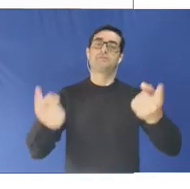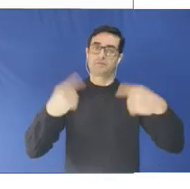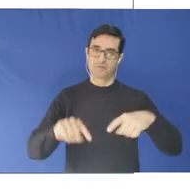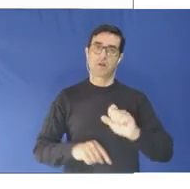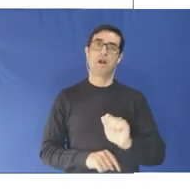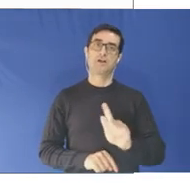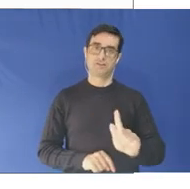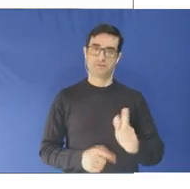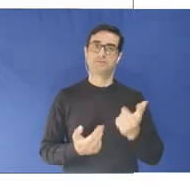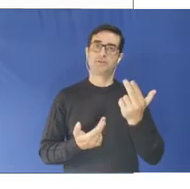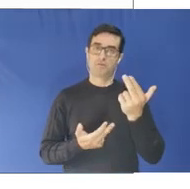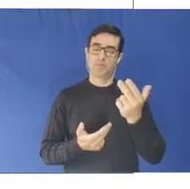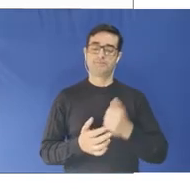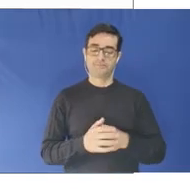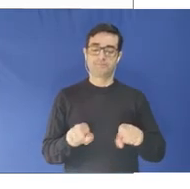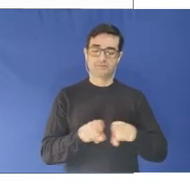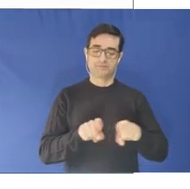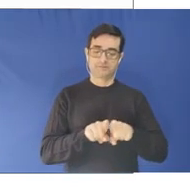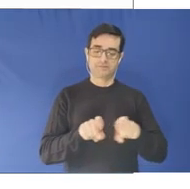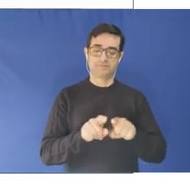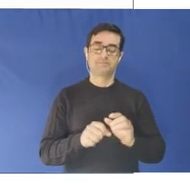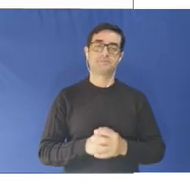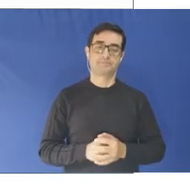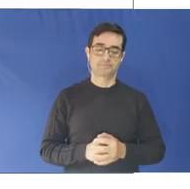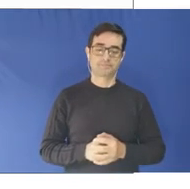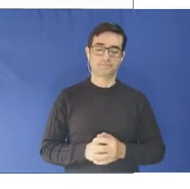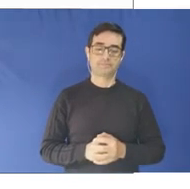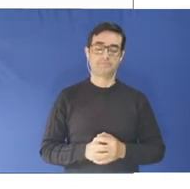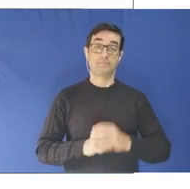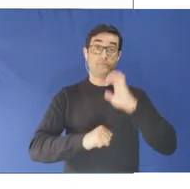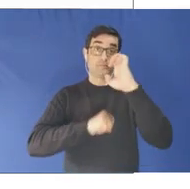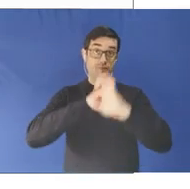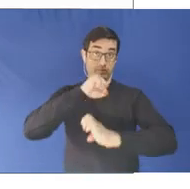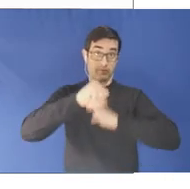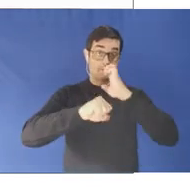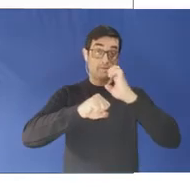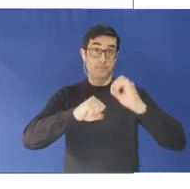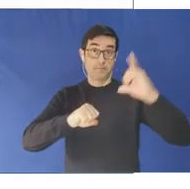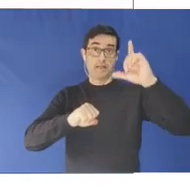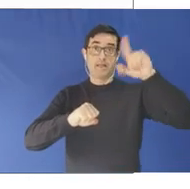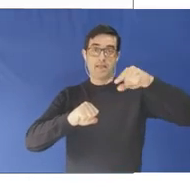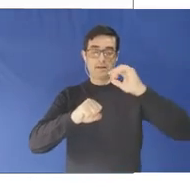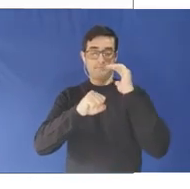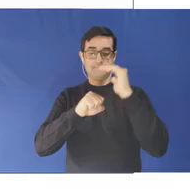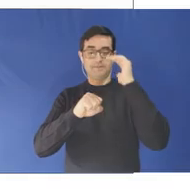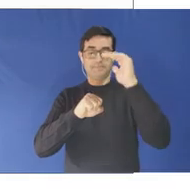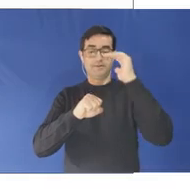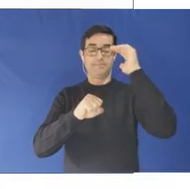com a prata, tá? O elétron mais energético está no subnível, no nível